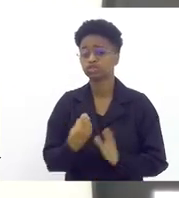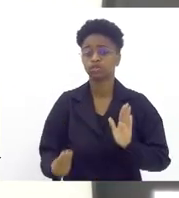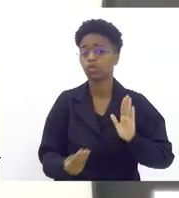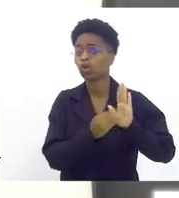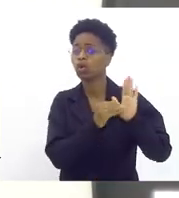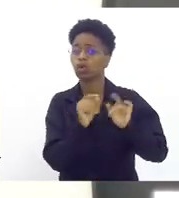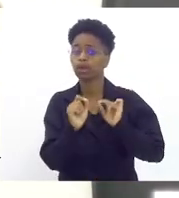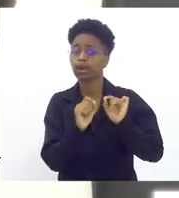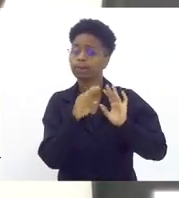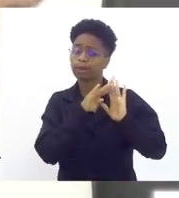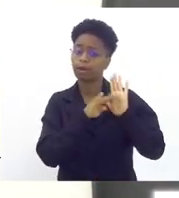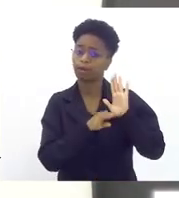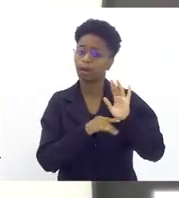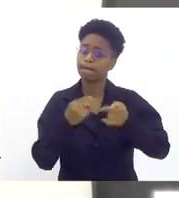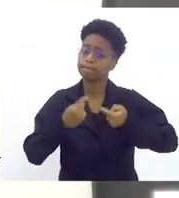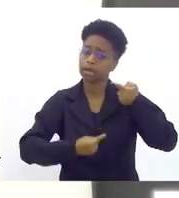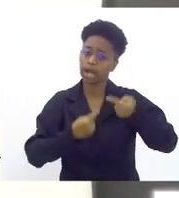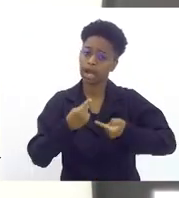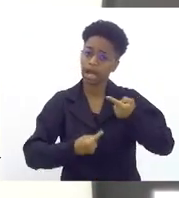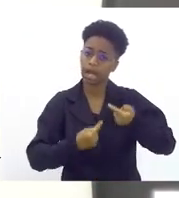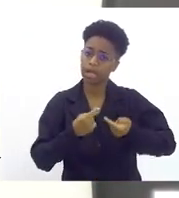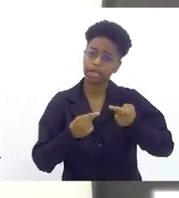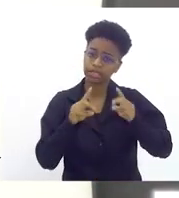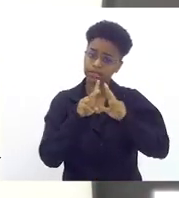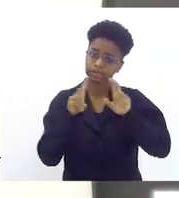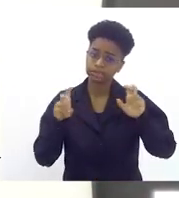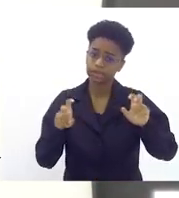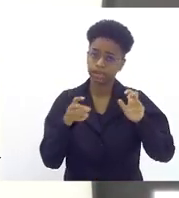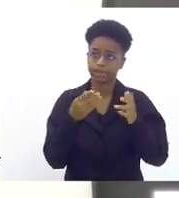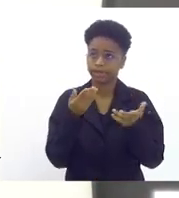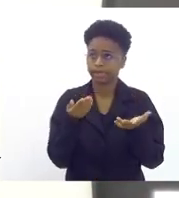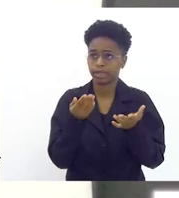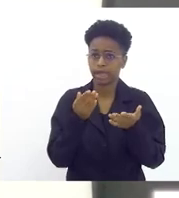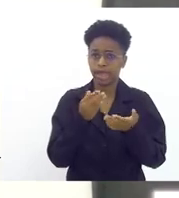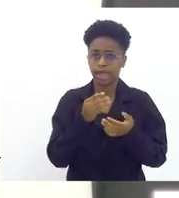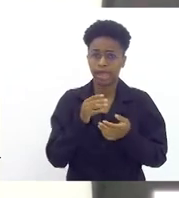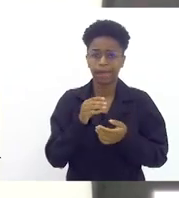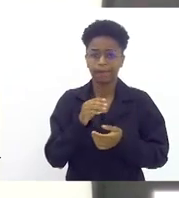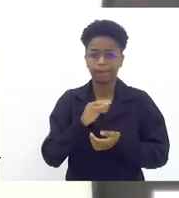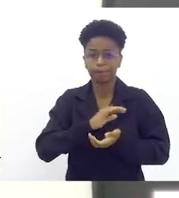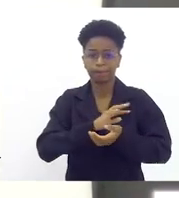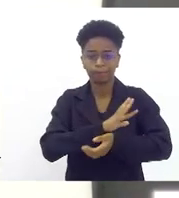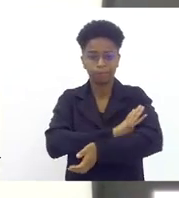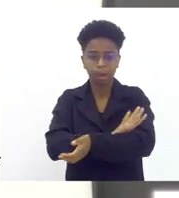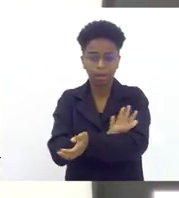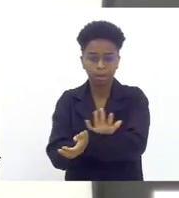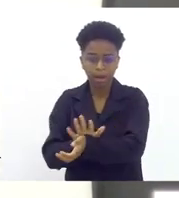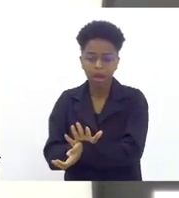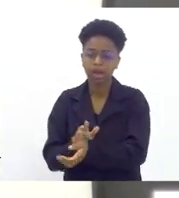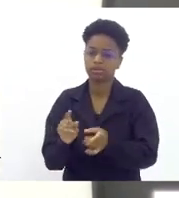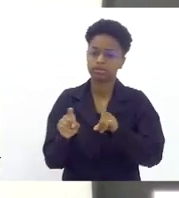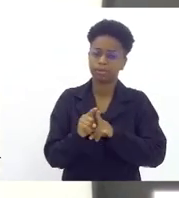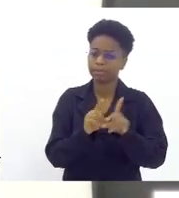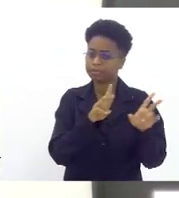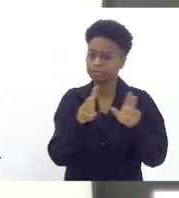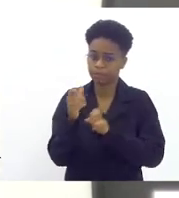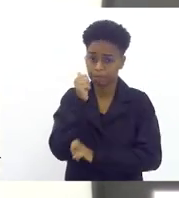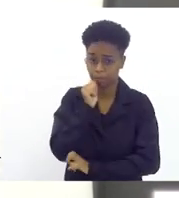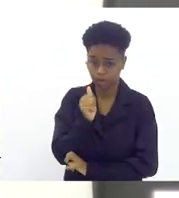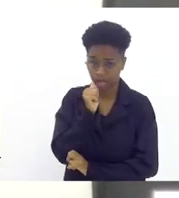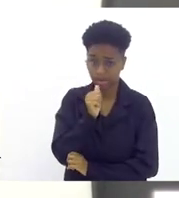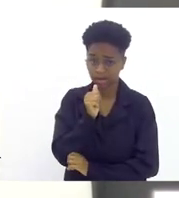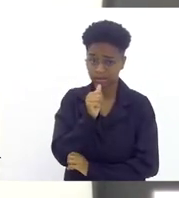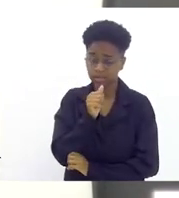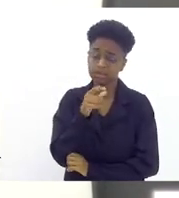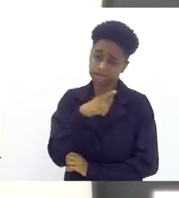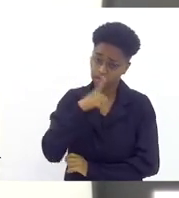para as negociações coletivas uma pauta relacionada à questão do racismo, relacionada à questão da mulher,